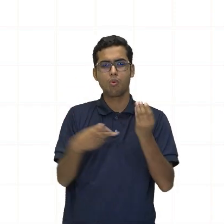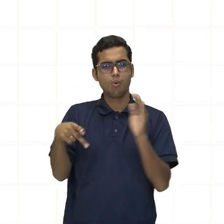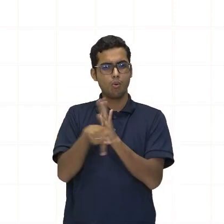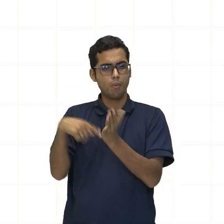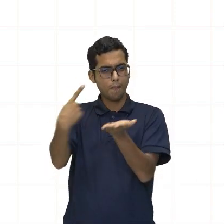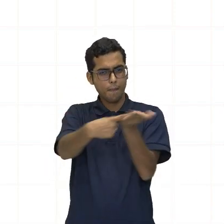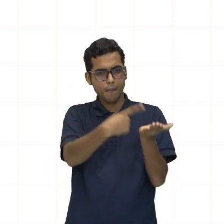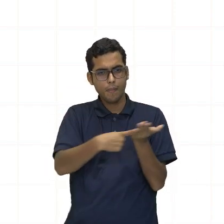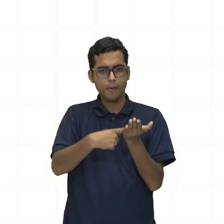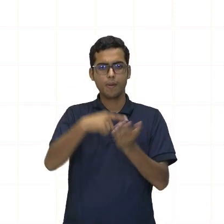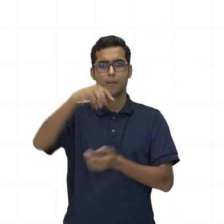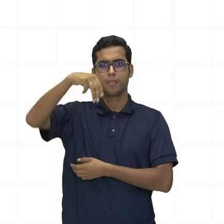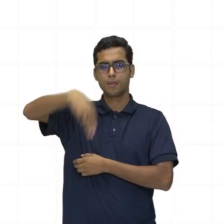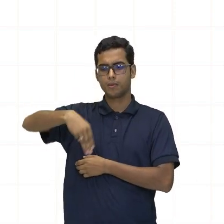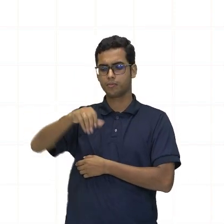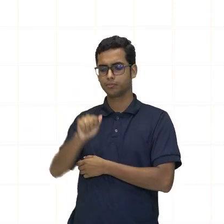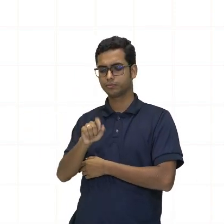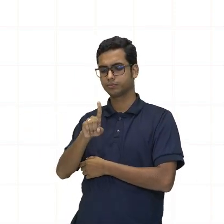de Madrid em